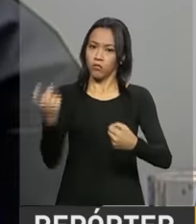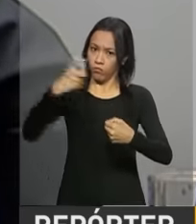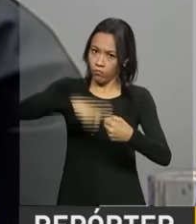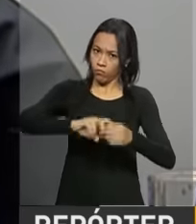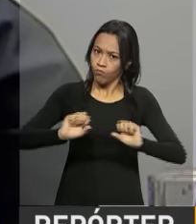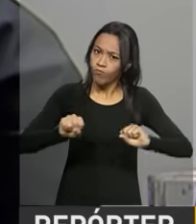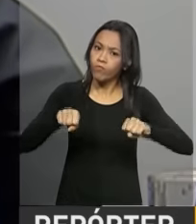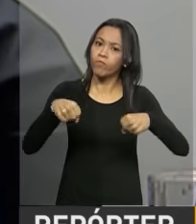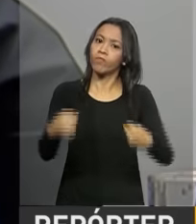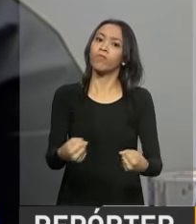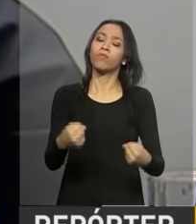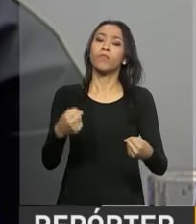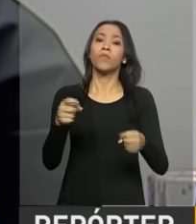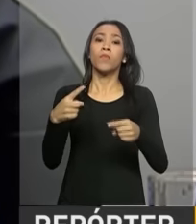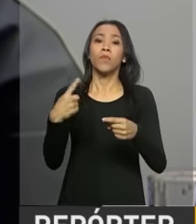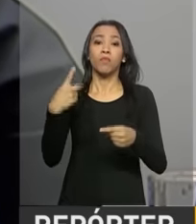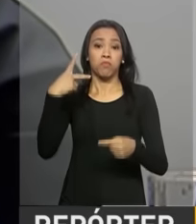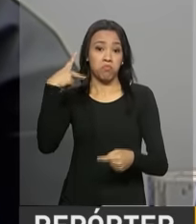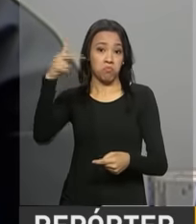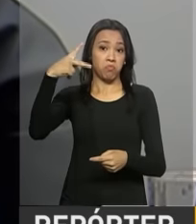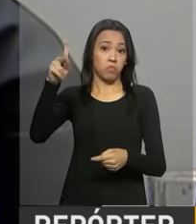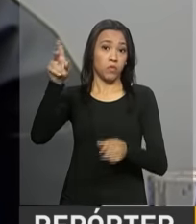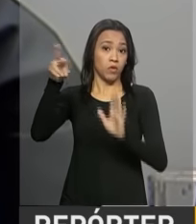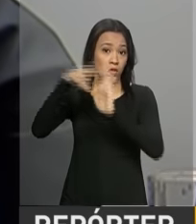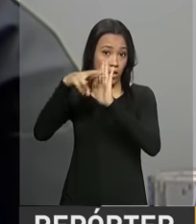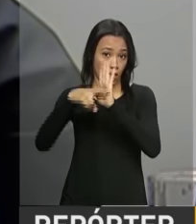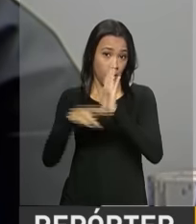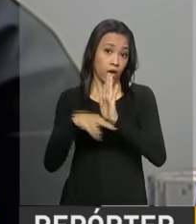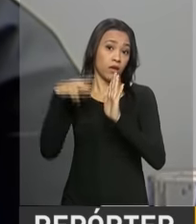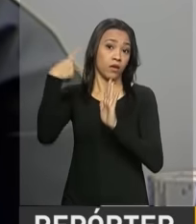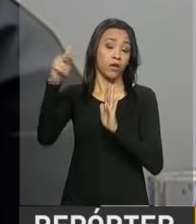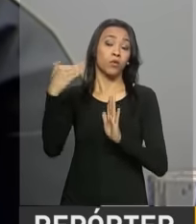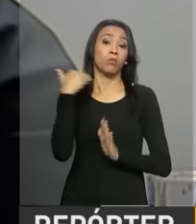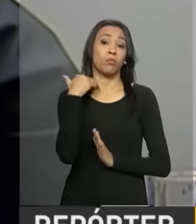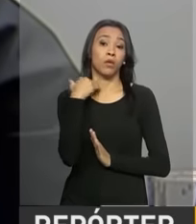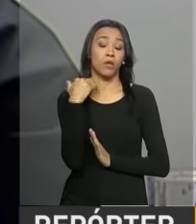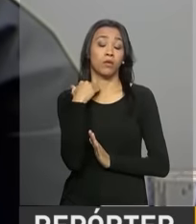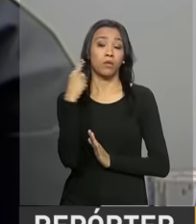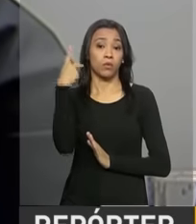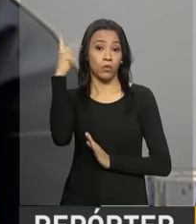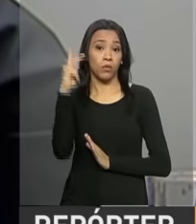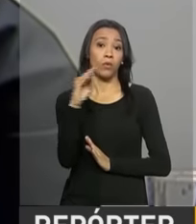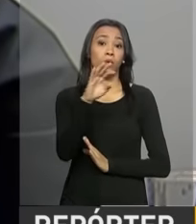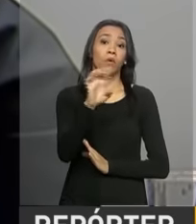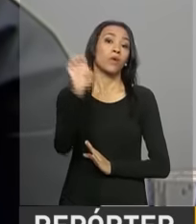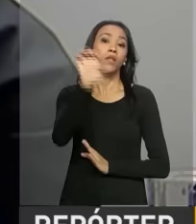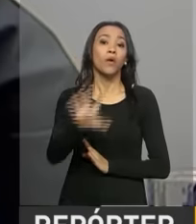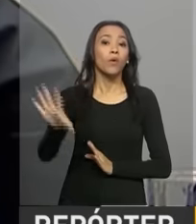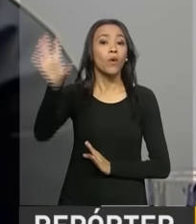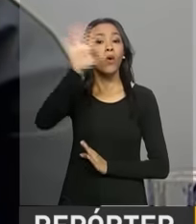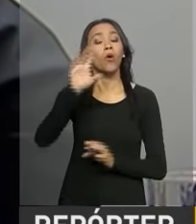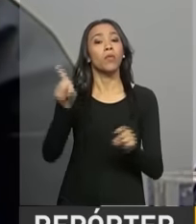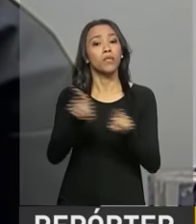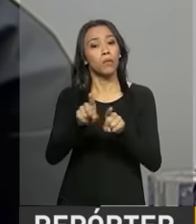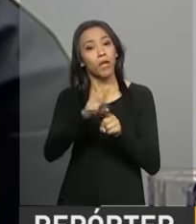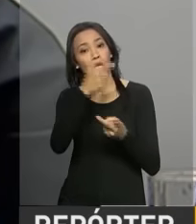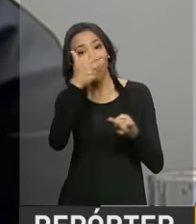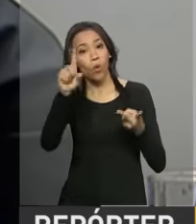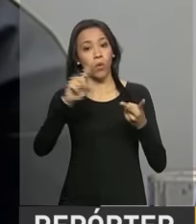gradual, com as medidas de estímulo adotadas pelo Banco Central Europeu. A China também,